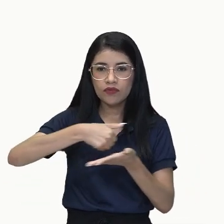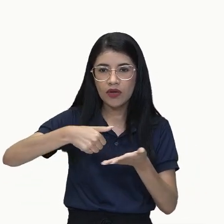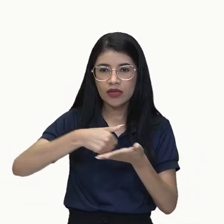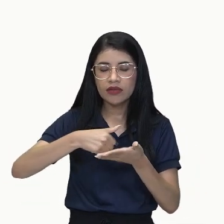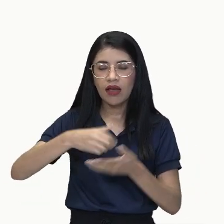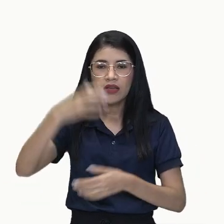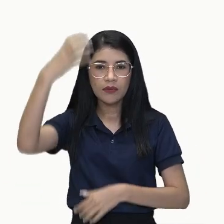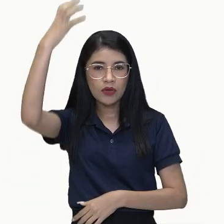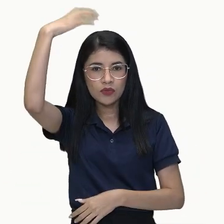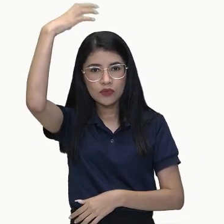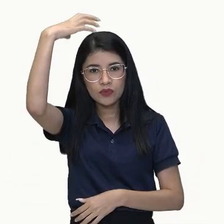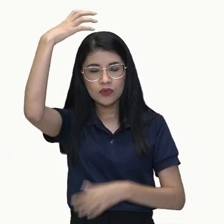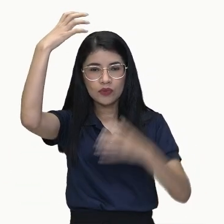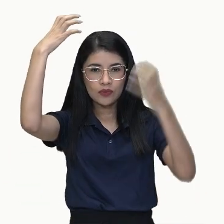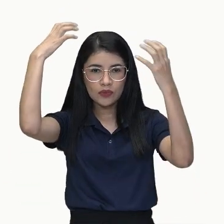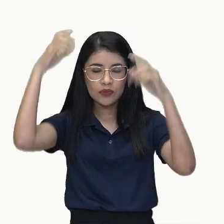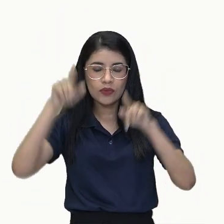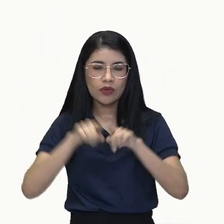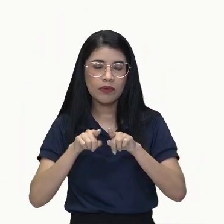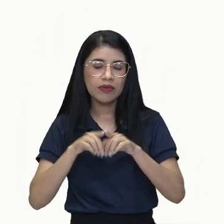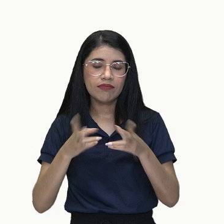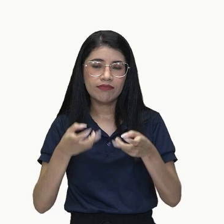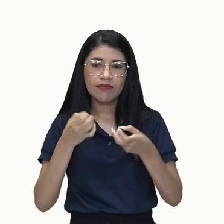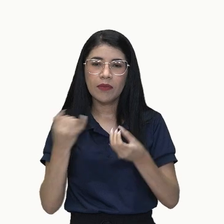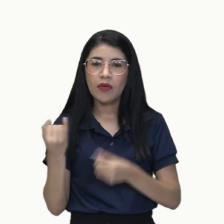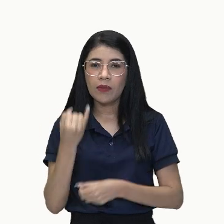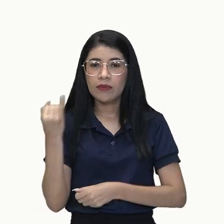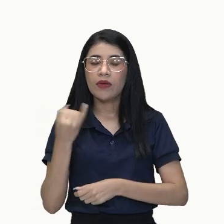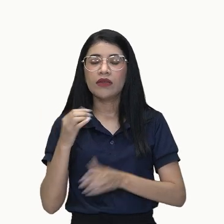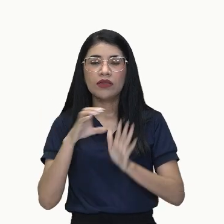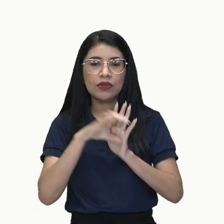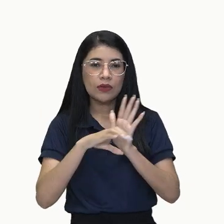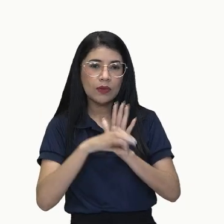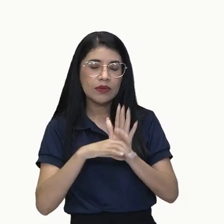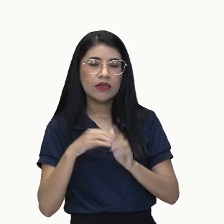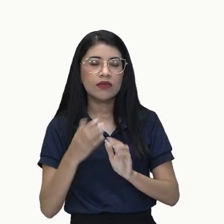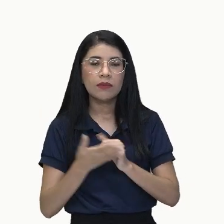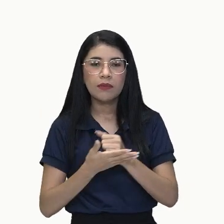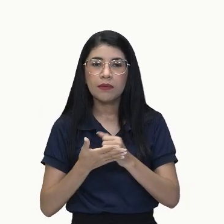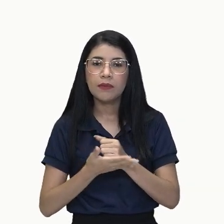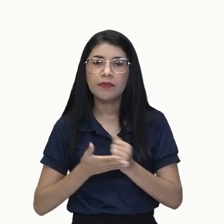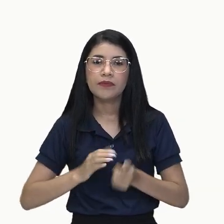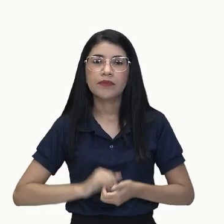vejam como eles são muito importantes aí, esses conceitos fundamentais.